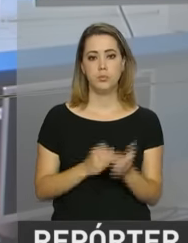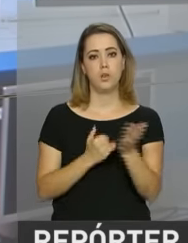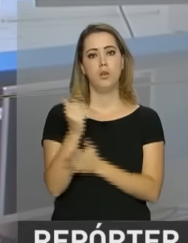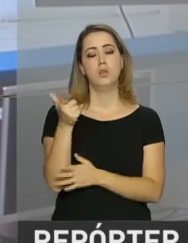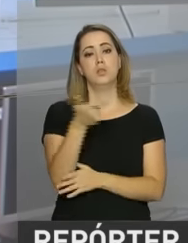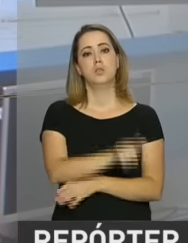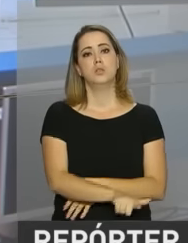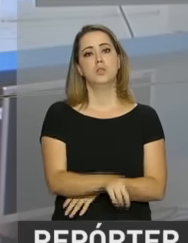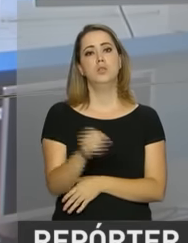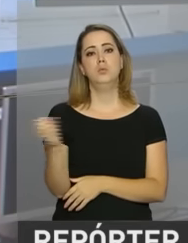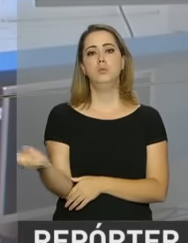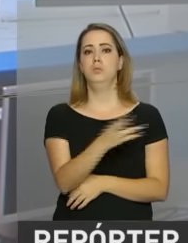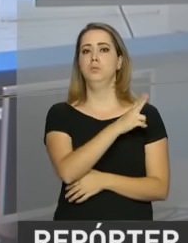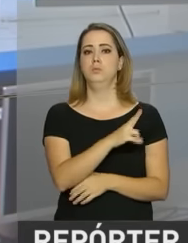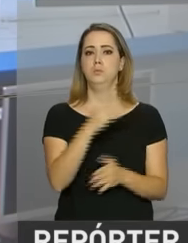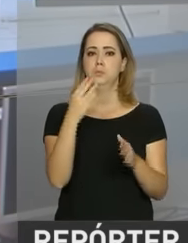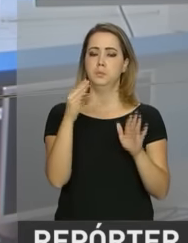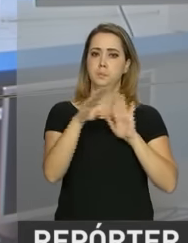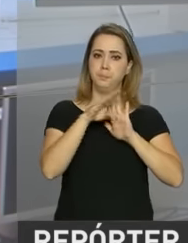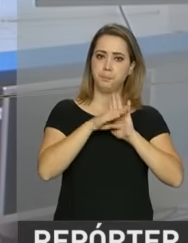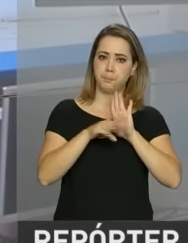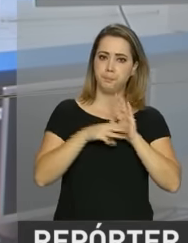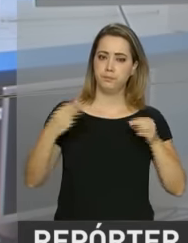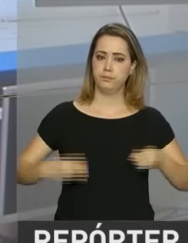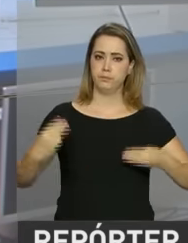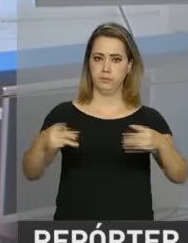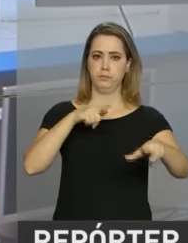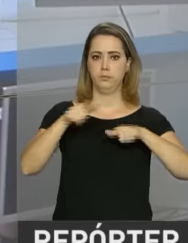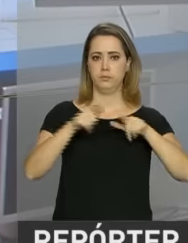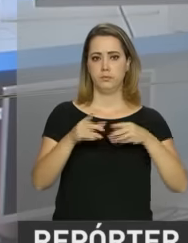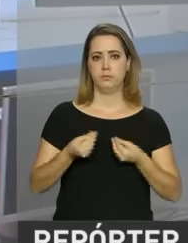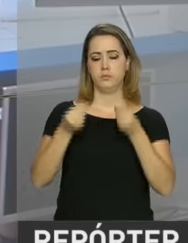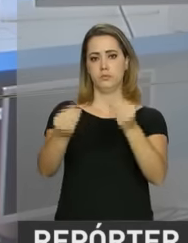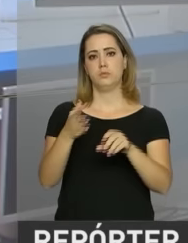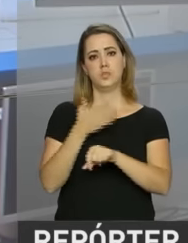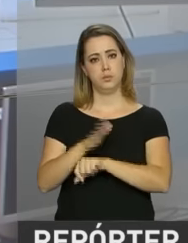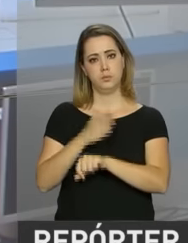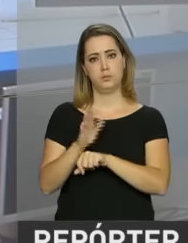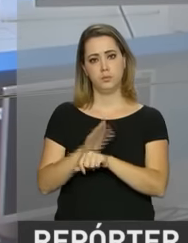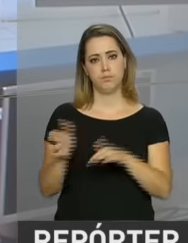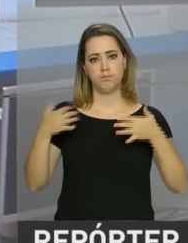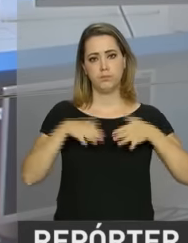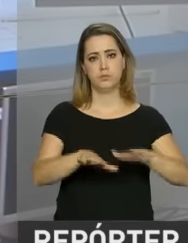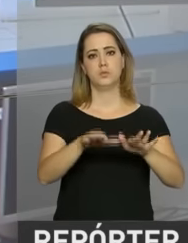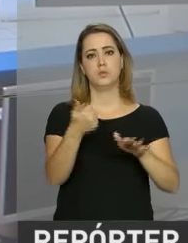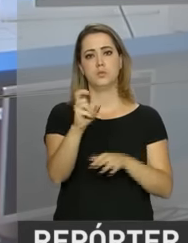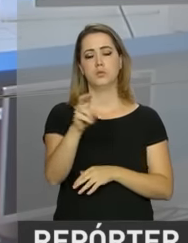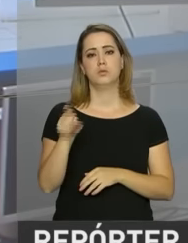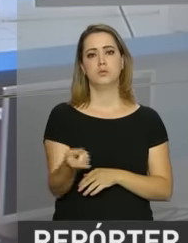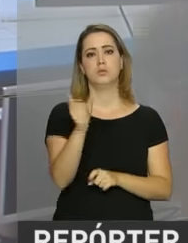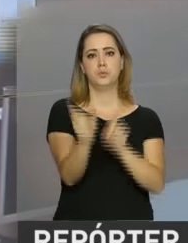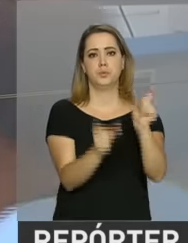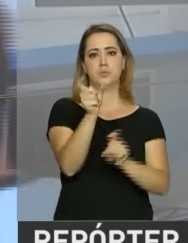novo esse é o nome do novo projeto do ministério do trabalho que deve capacitar e reintegrar 15.000 presos em todo o país o